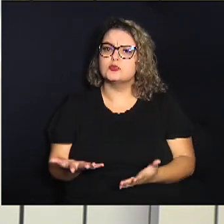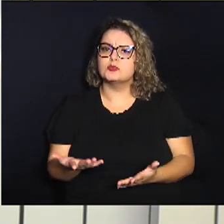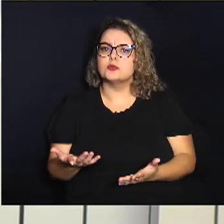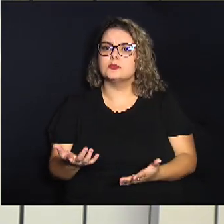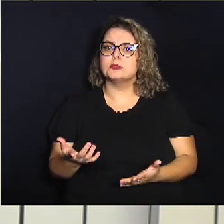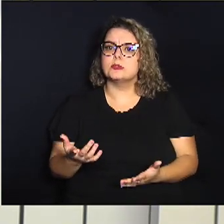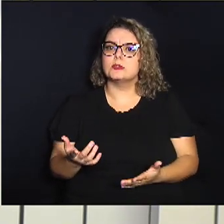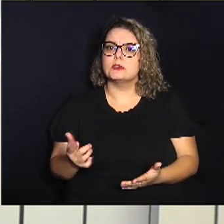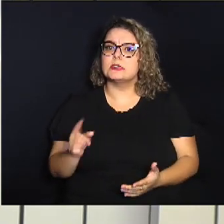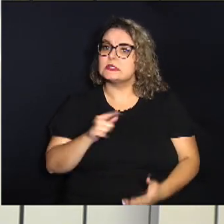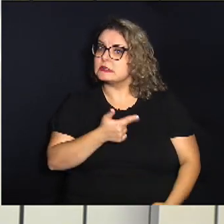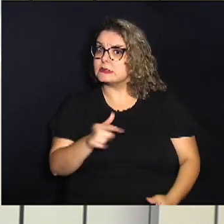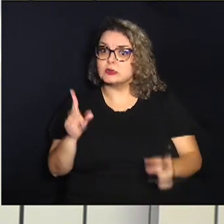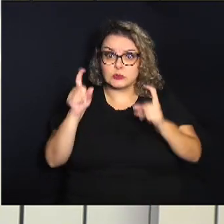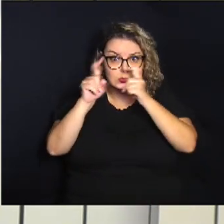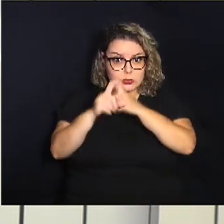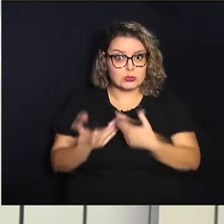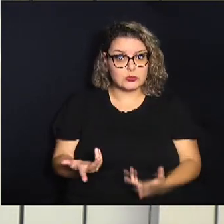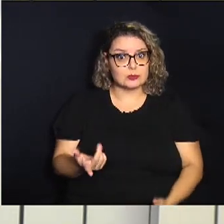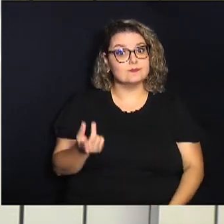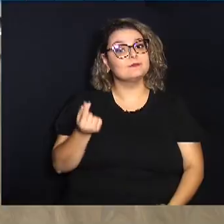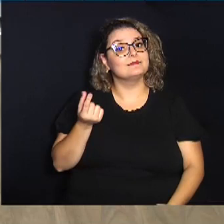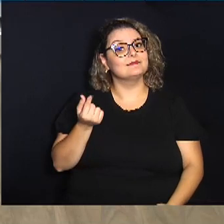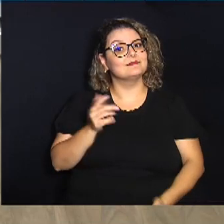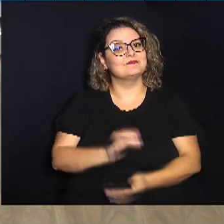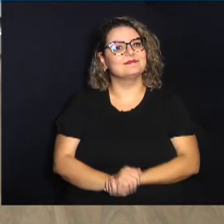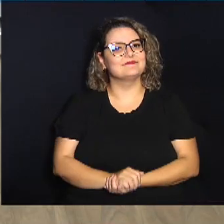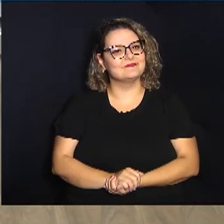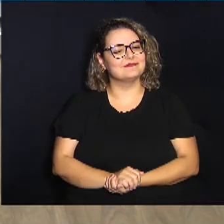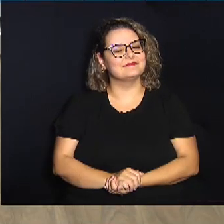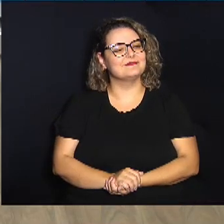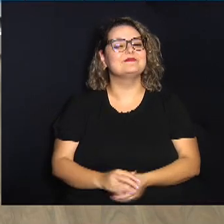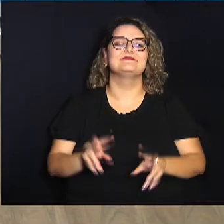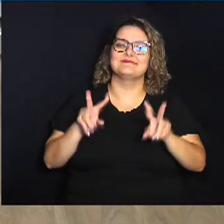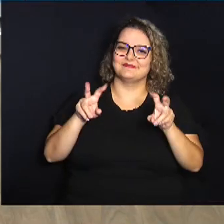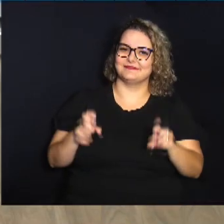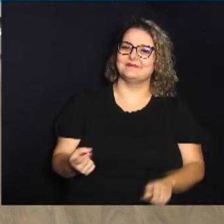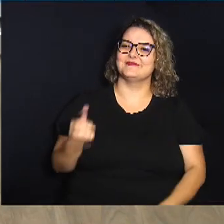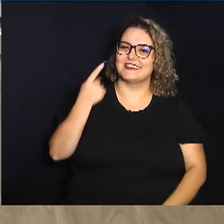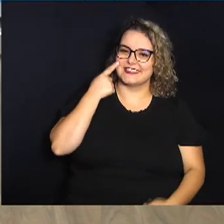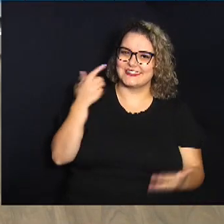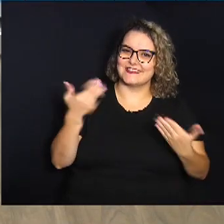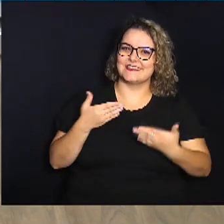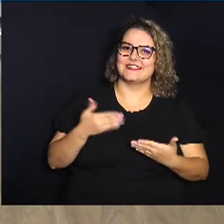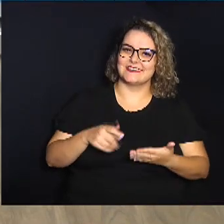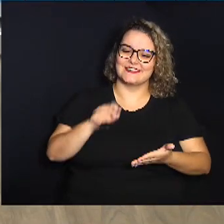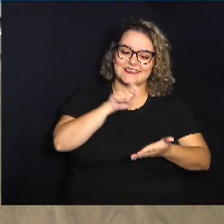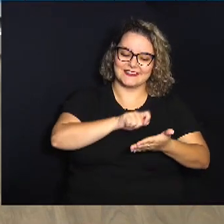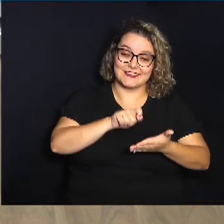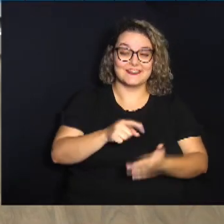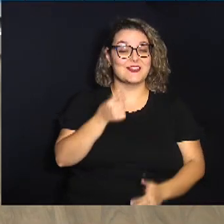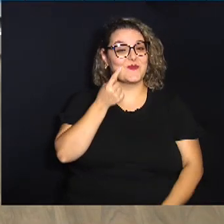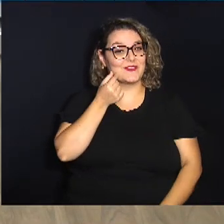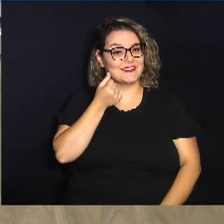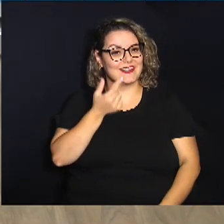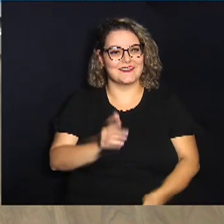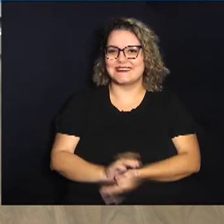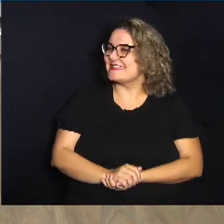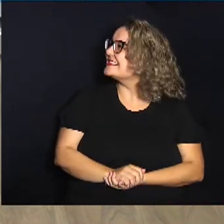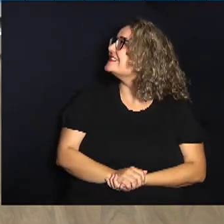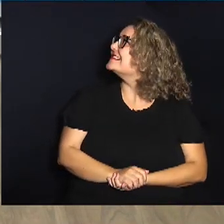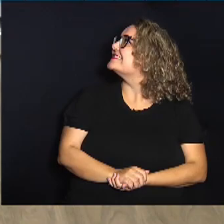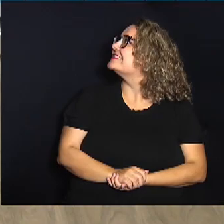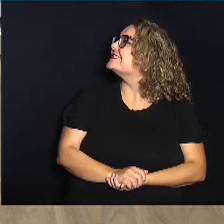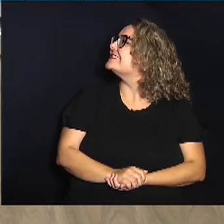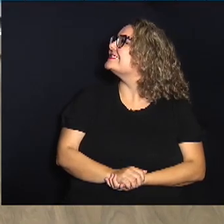passar dificuldades com dinheiro tema que a gente acompanha a partir de agora no nosso quadro na ponta do lápis